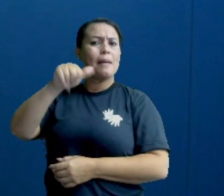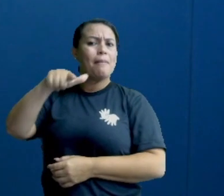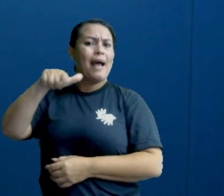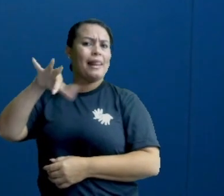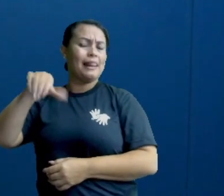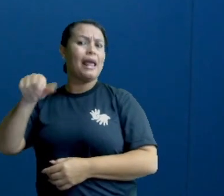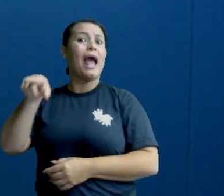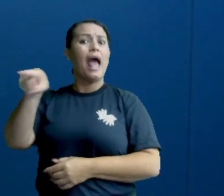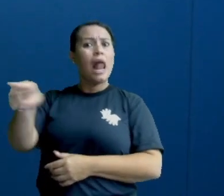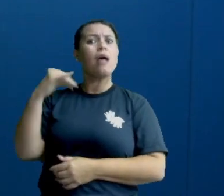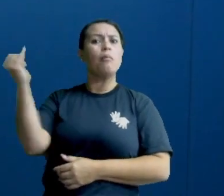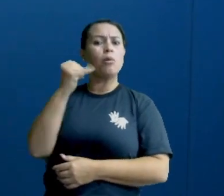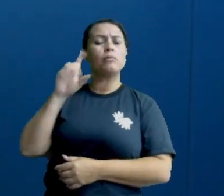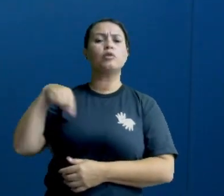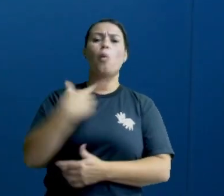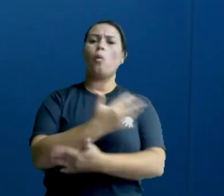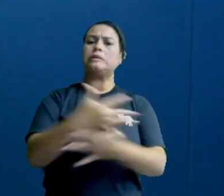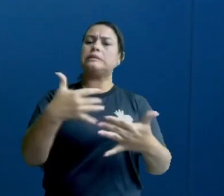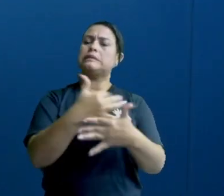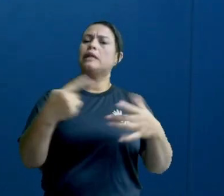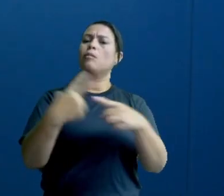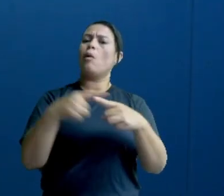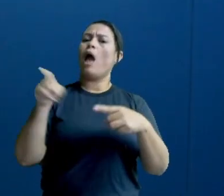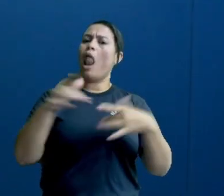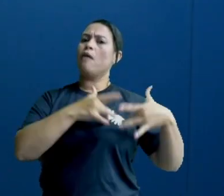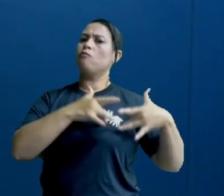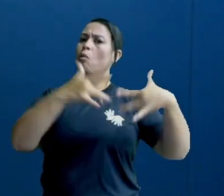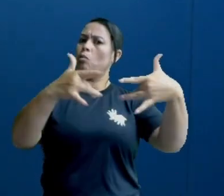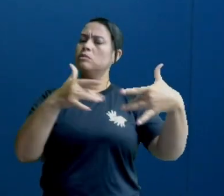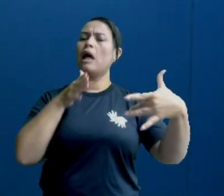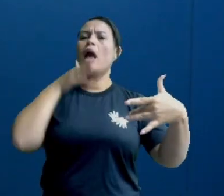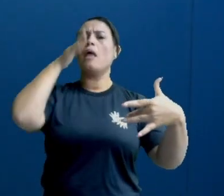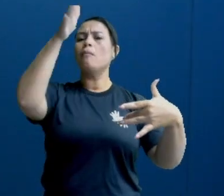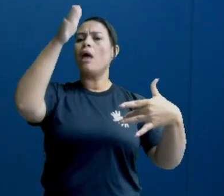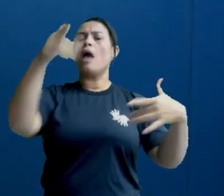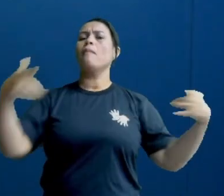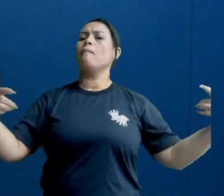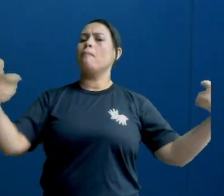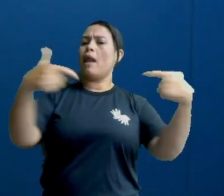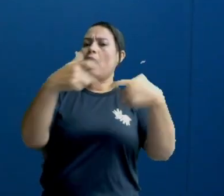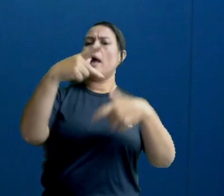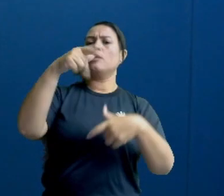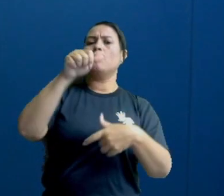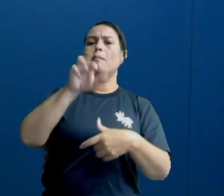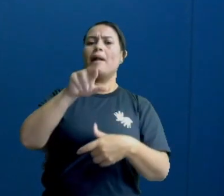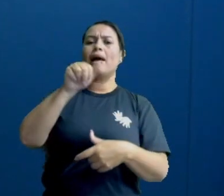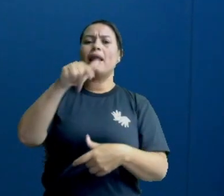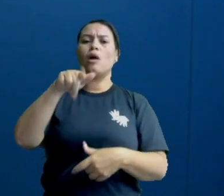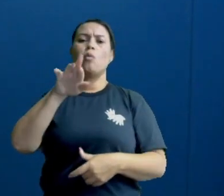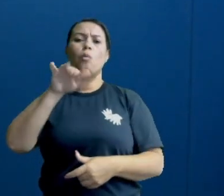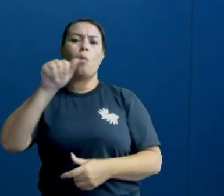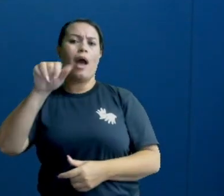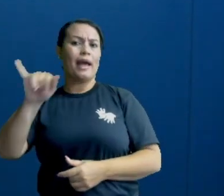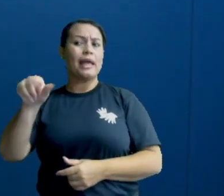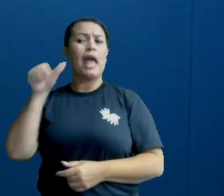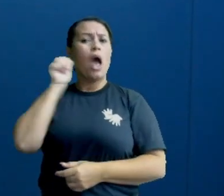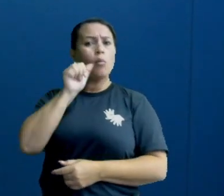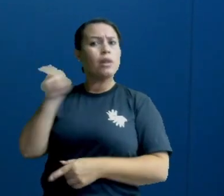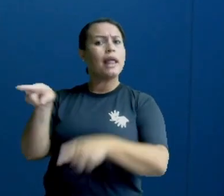cidade por ela ser voluntária para ir para a Guerra do Paraguai e, além disso, ela